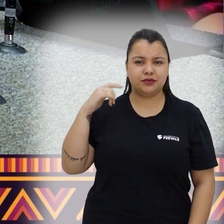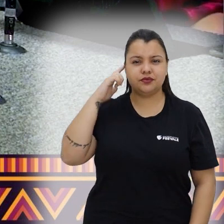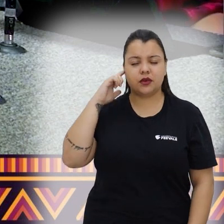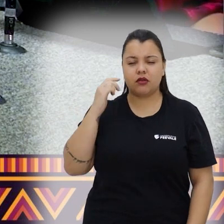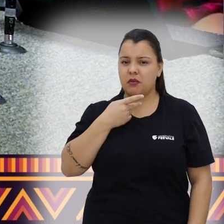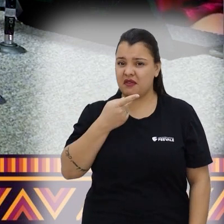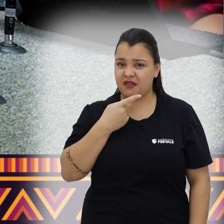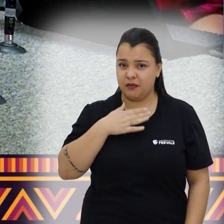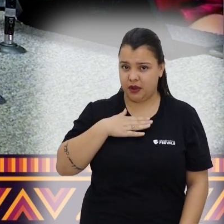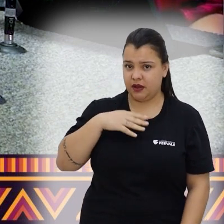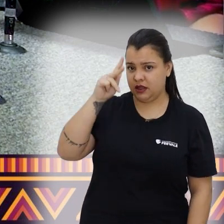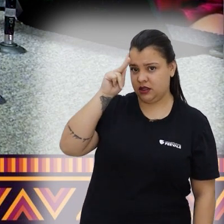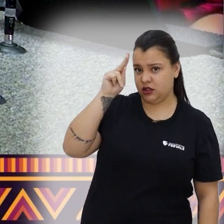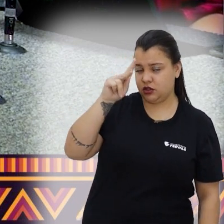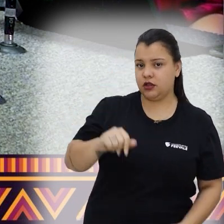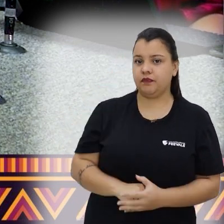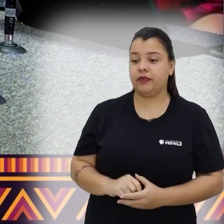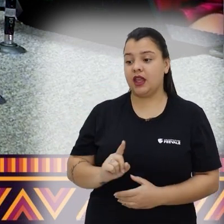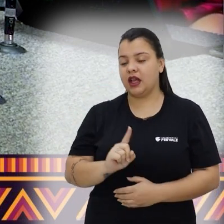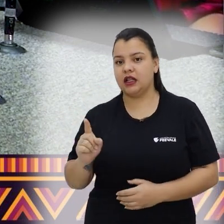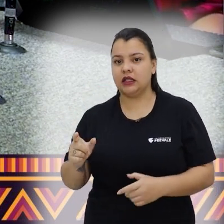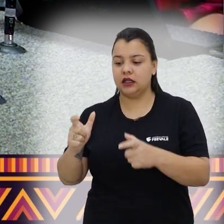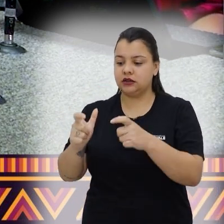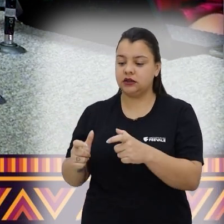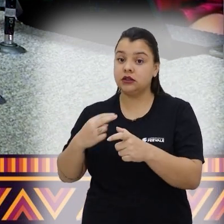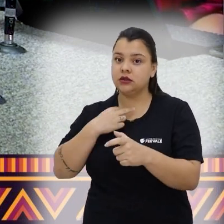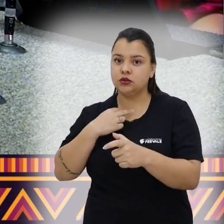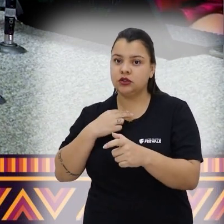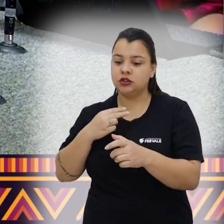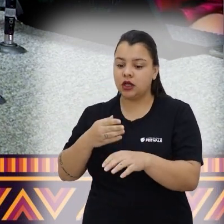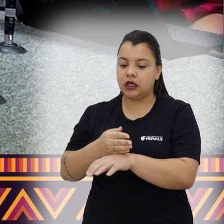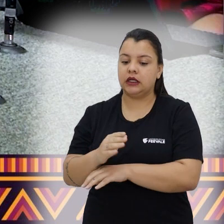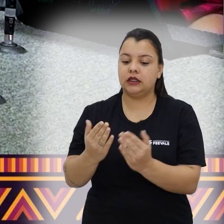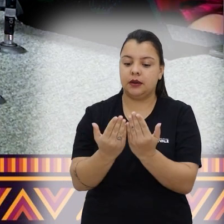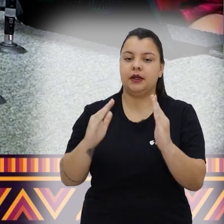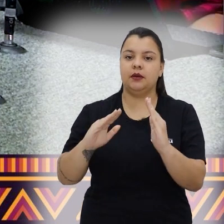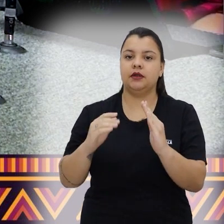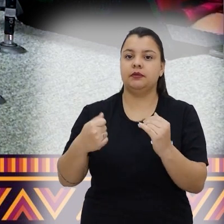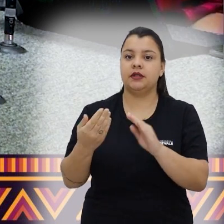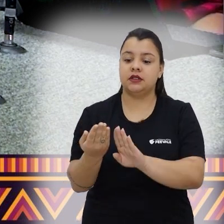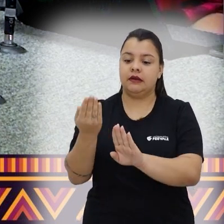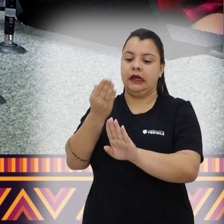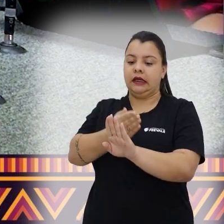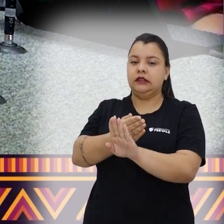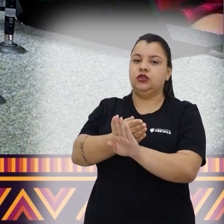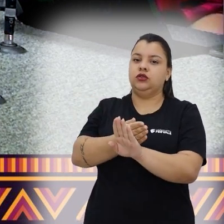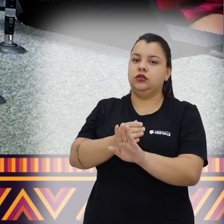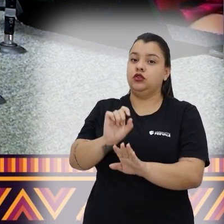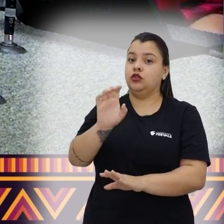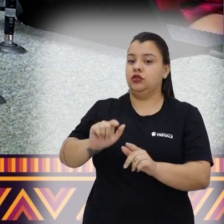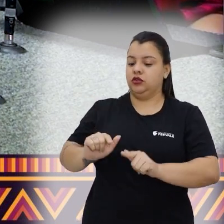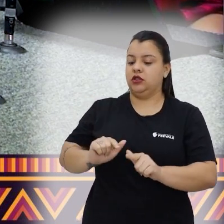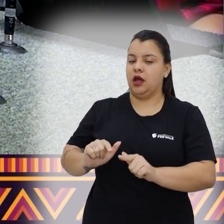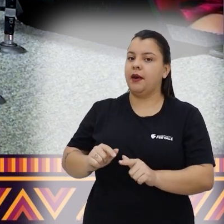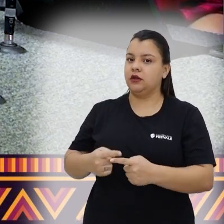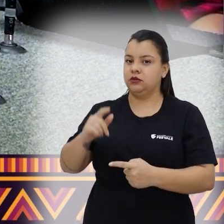contada a história que no clube as pessoas negras tinham que entrar pela porta de serviço. Não podia entrar pela frente. Eu fico pensando,